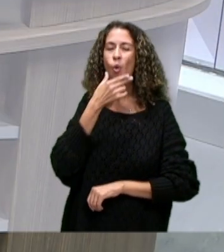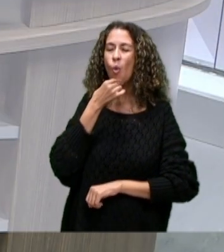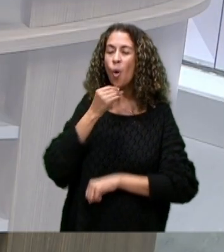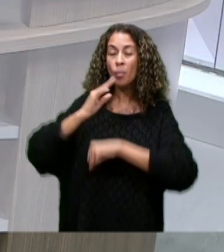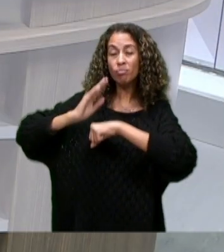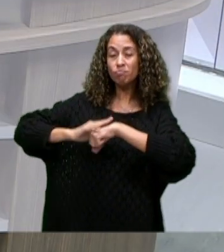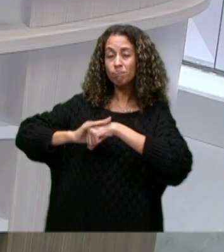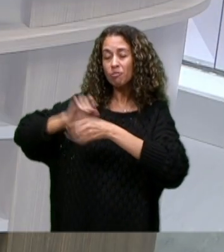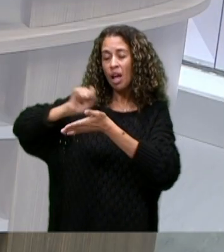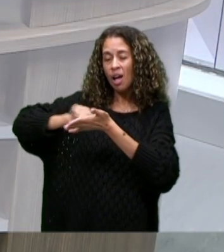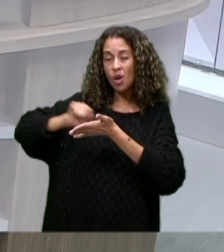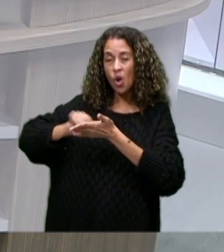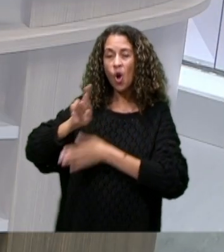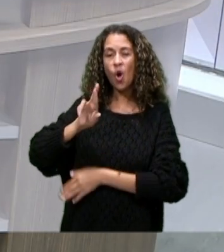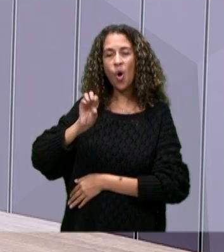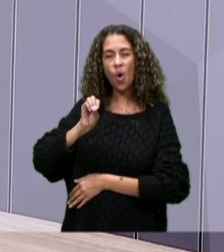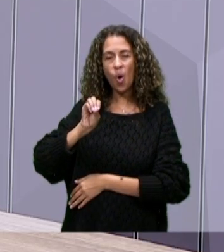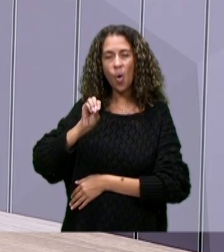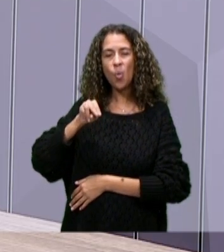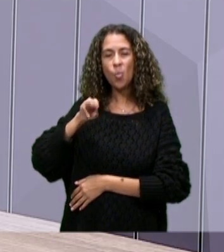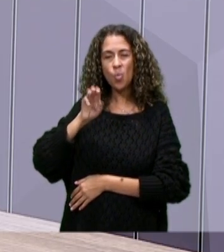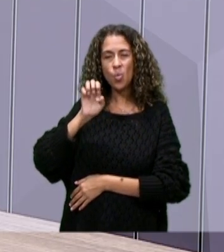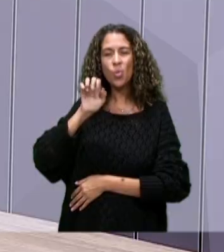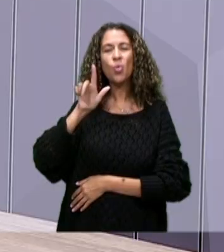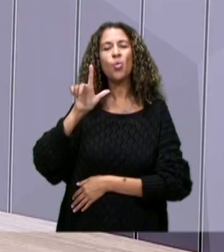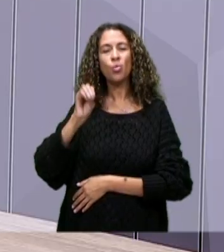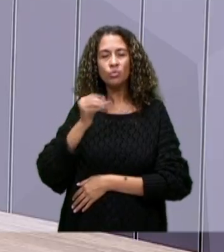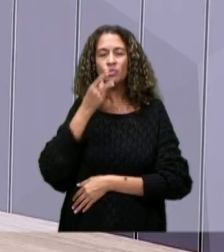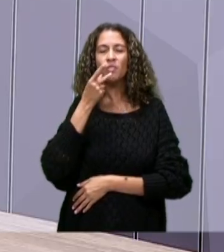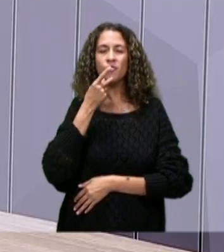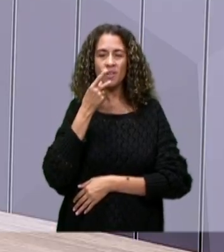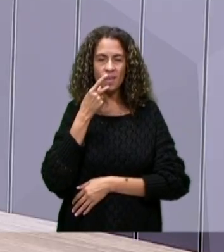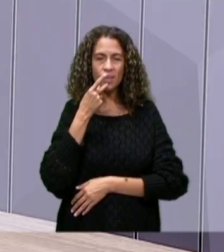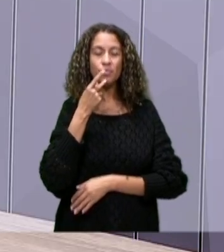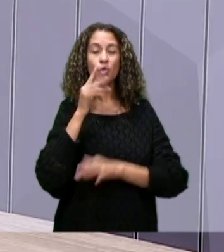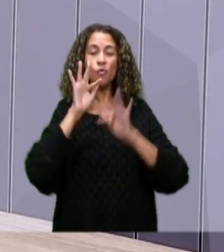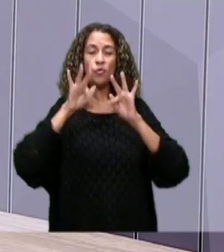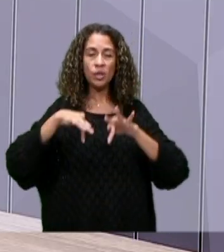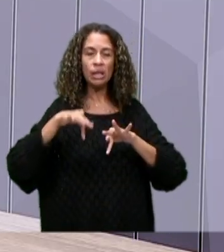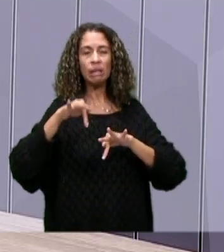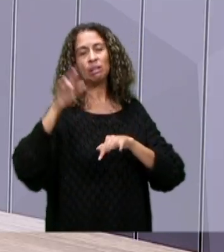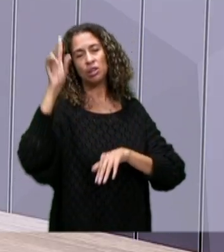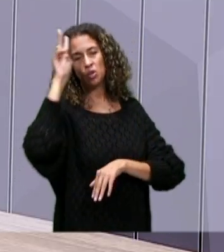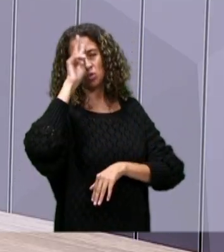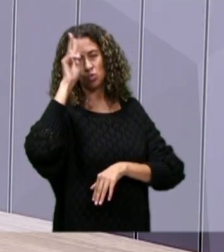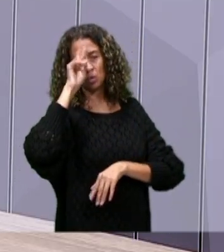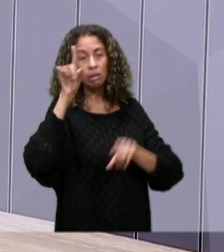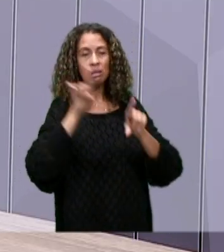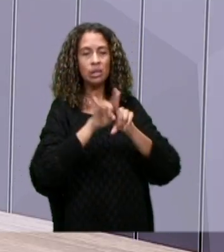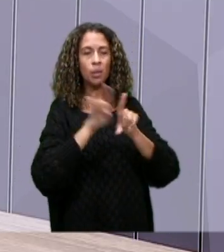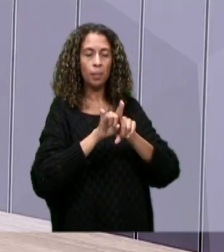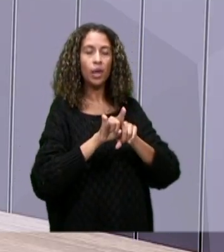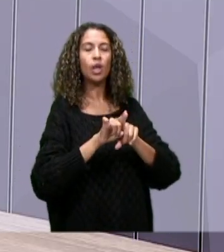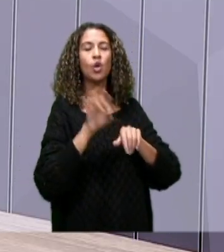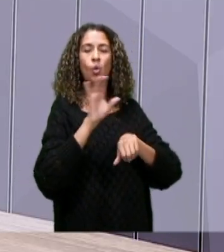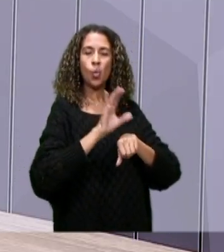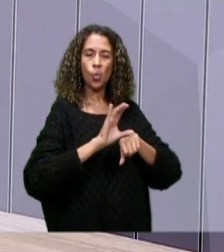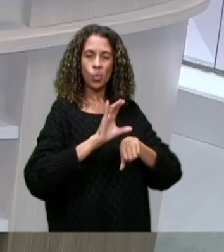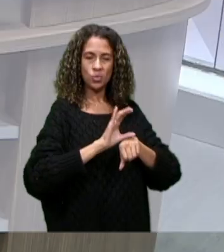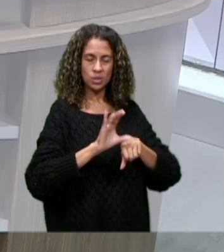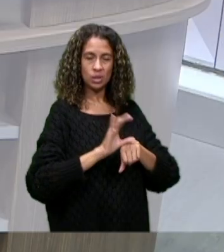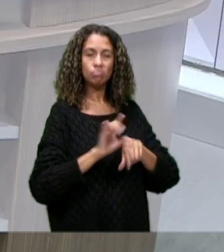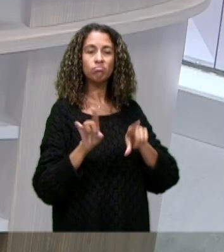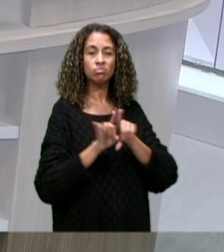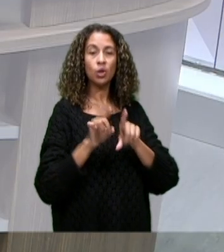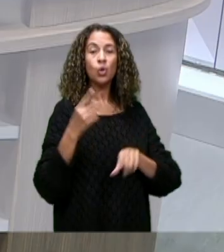Rômulo Mafra, o autor de O Fim da História e do Conselho e também de Dois Mundos, né? Teu